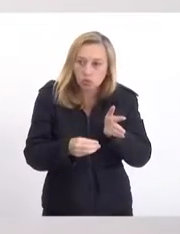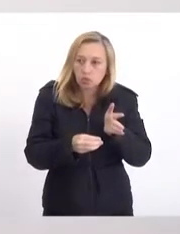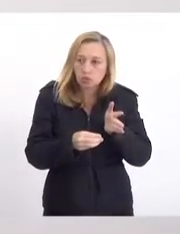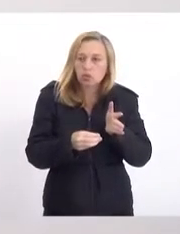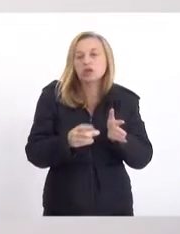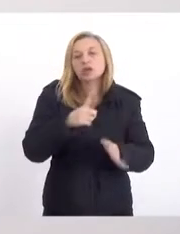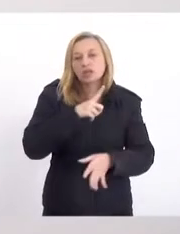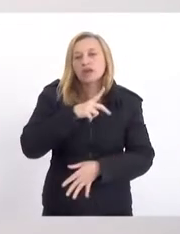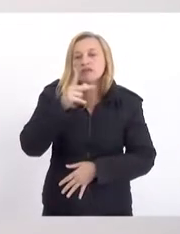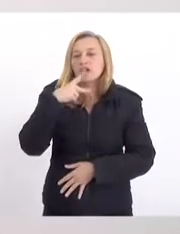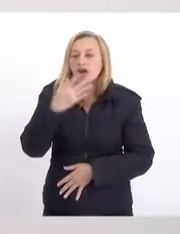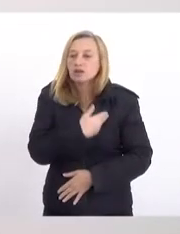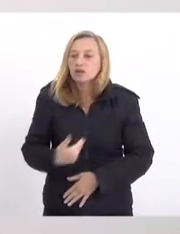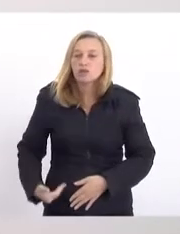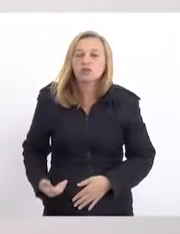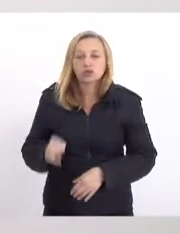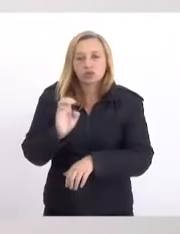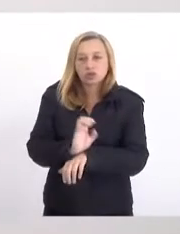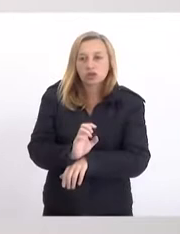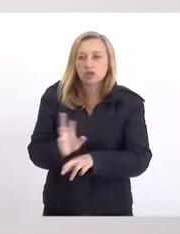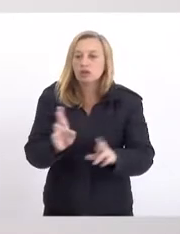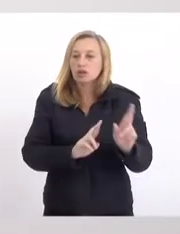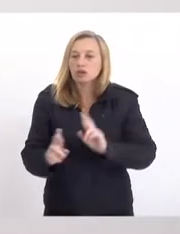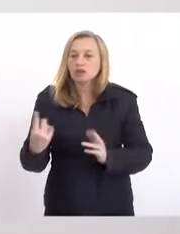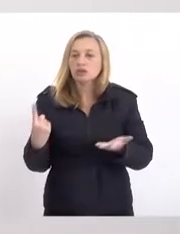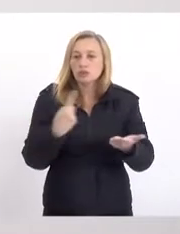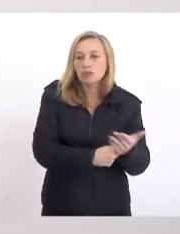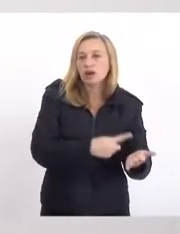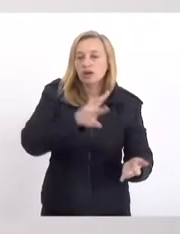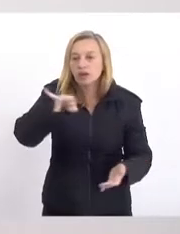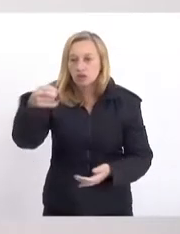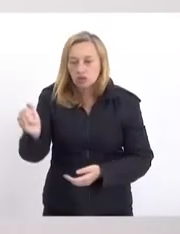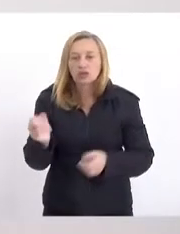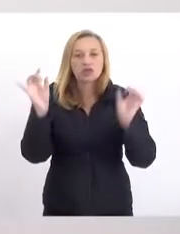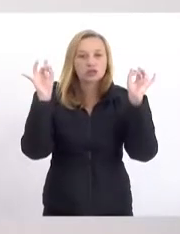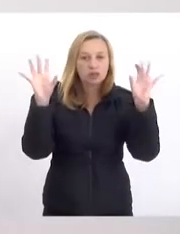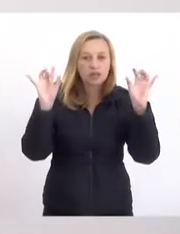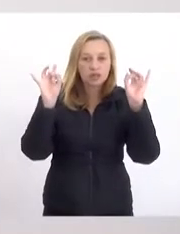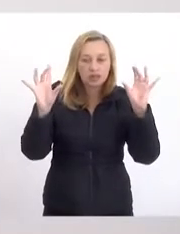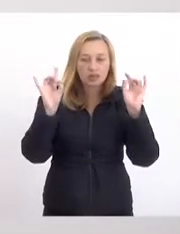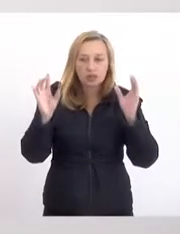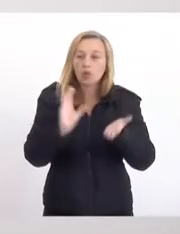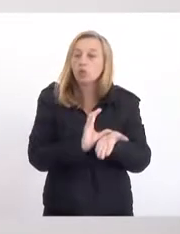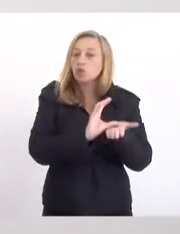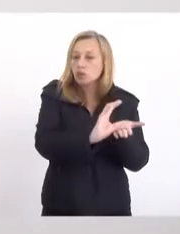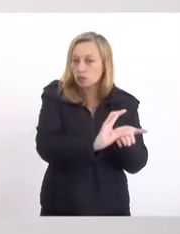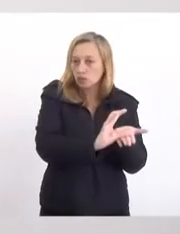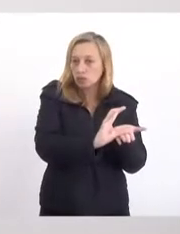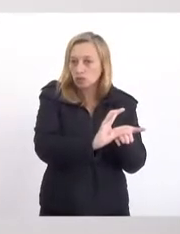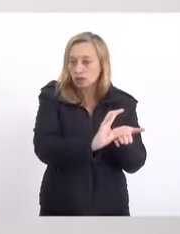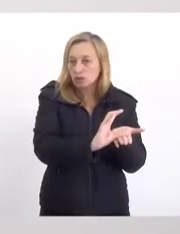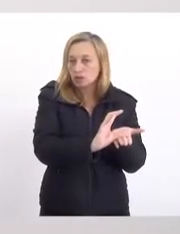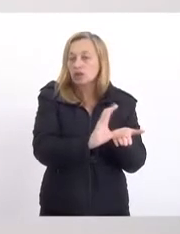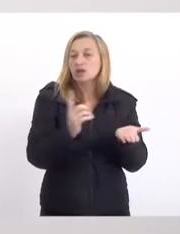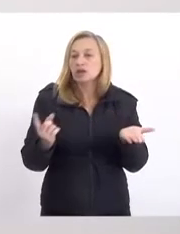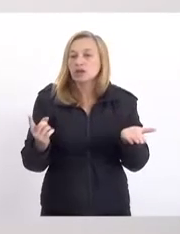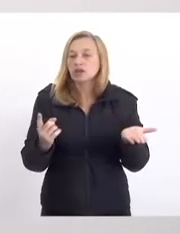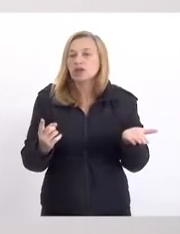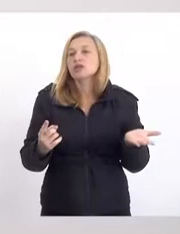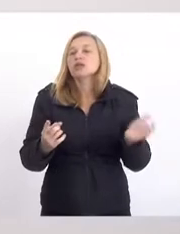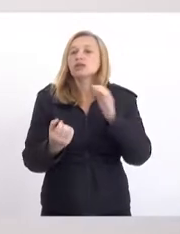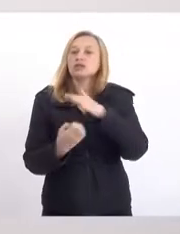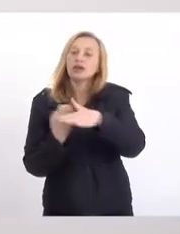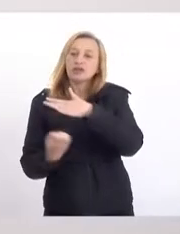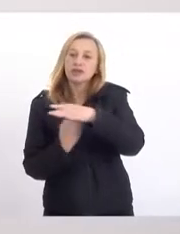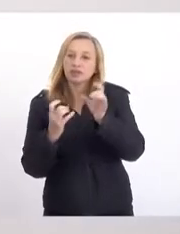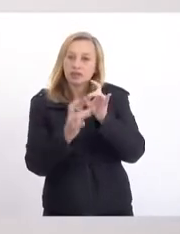dito o governo do Estado com relação ao Pacto RJ, em especial com os recursos advindo da